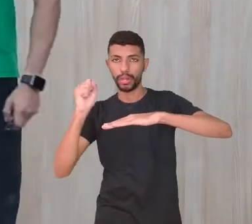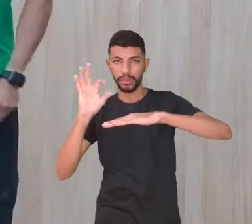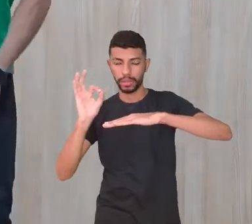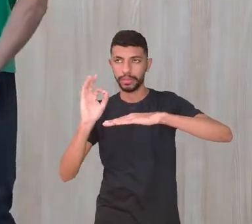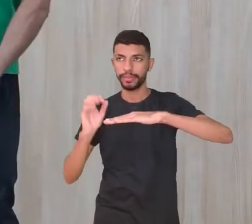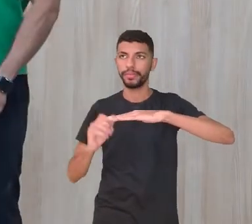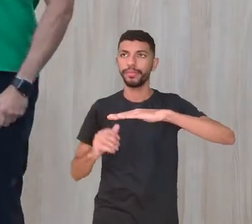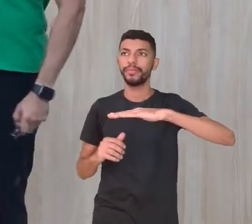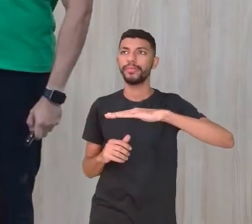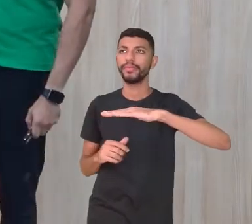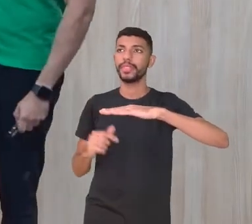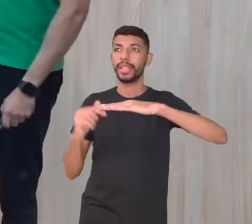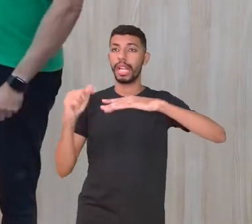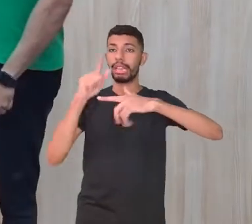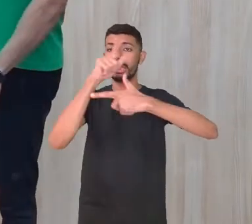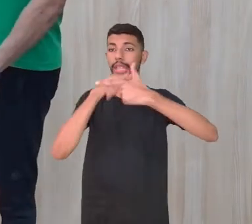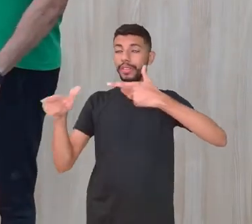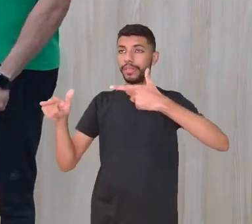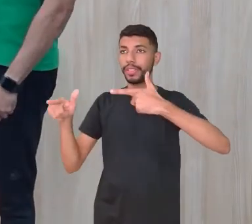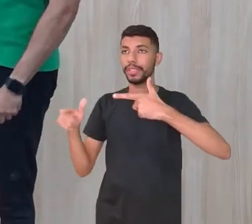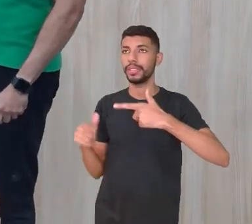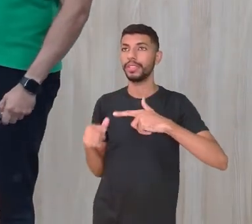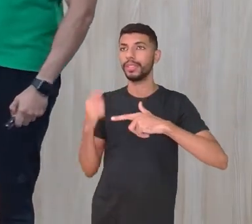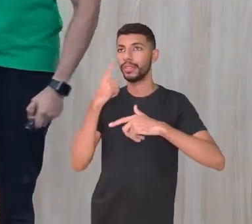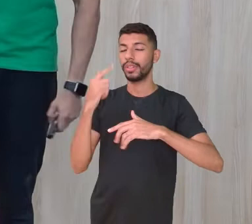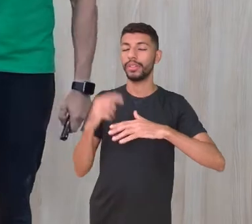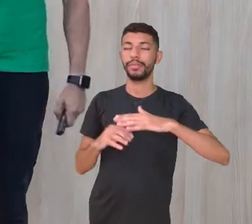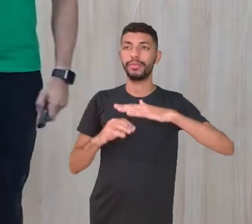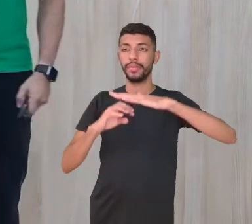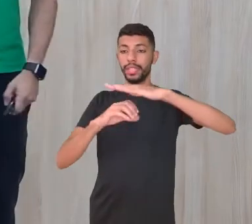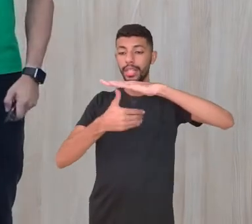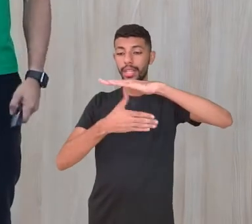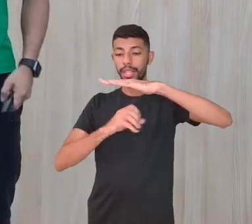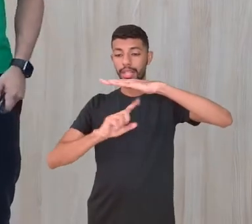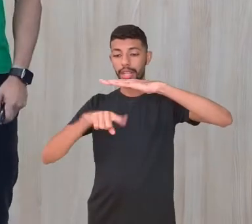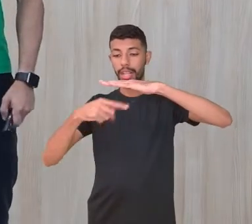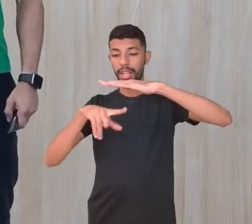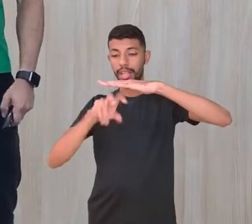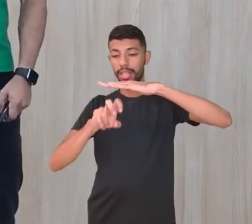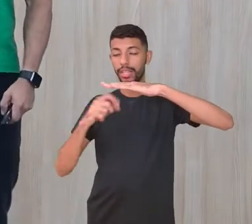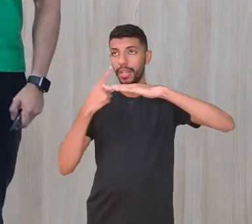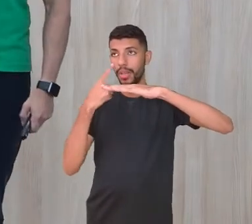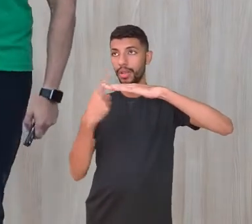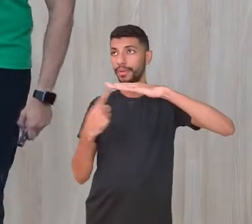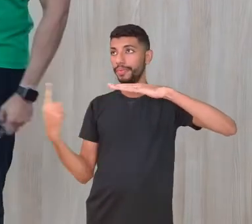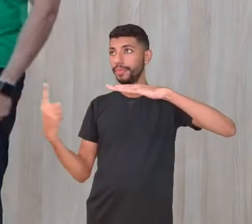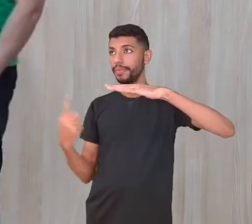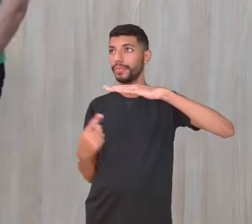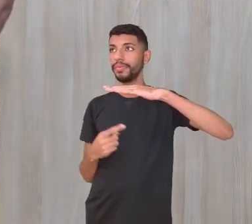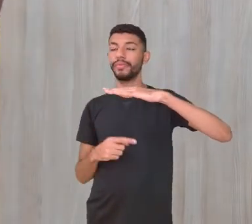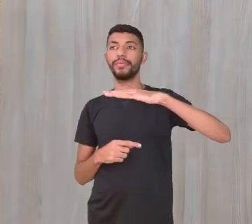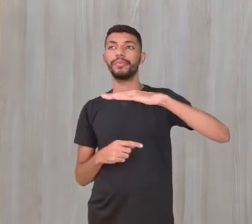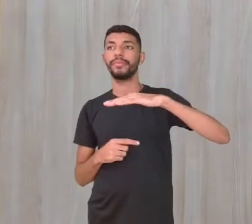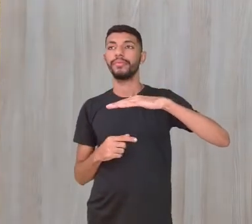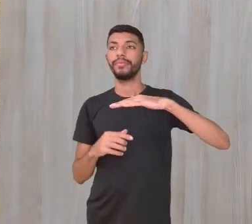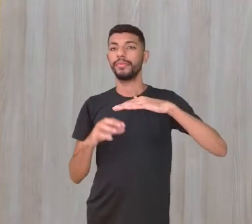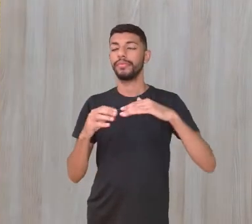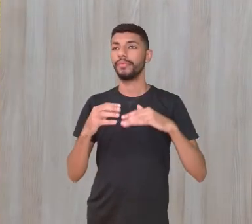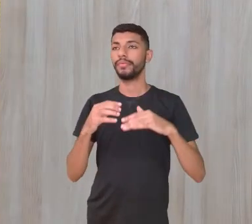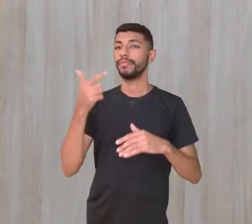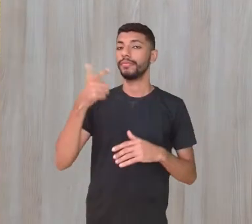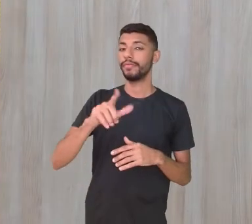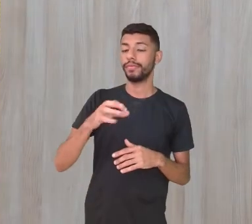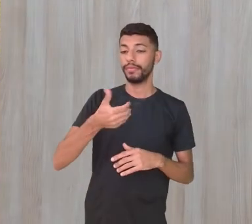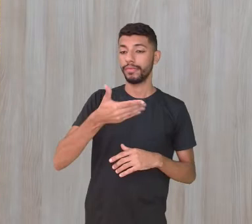numerador. Dividido por 10 elevado à quinta potência. Então, eu vou repetir aí o